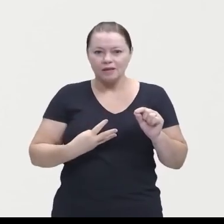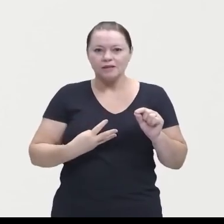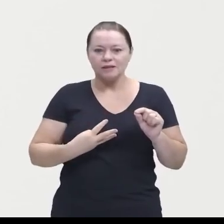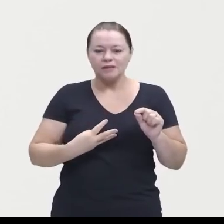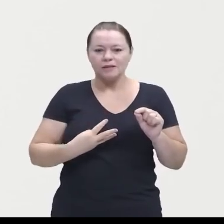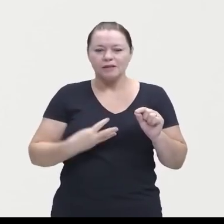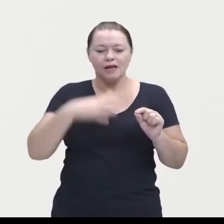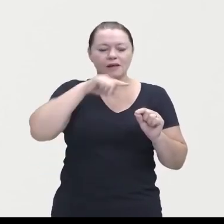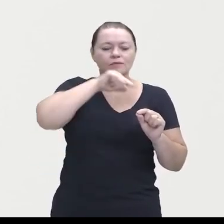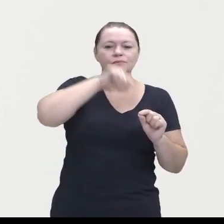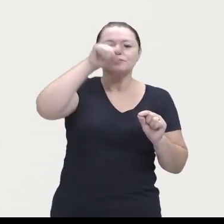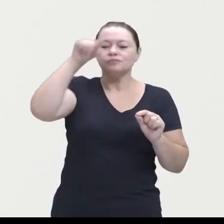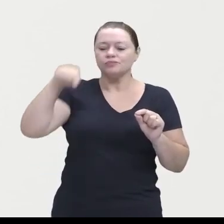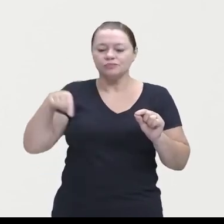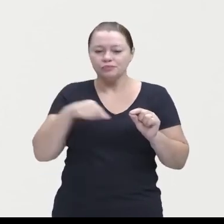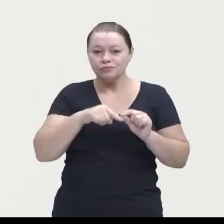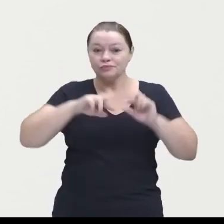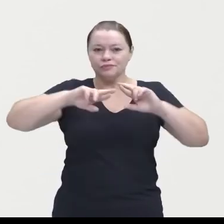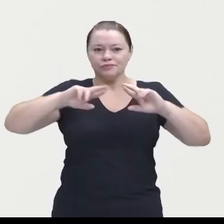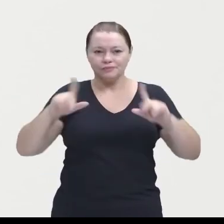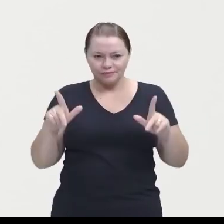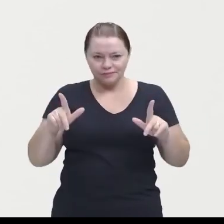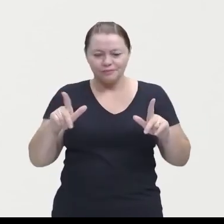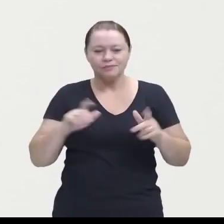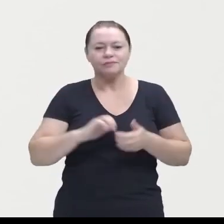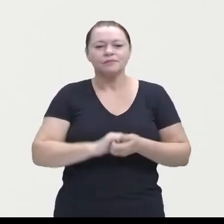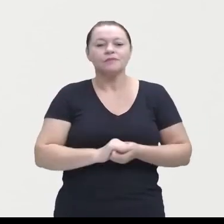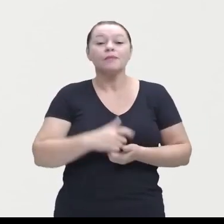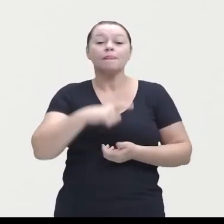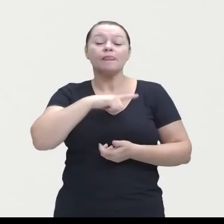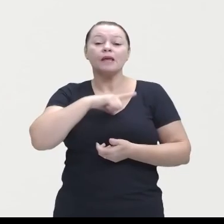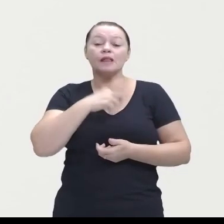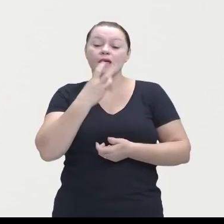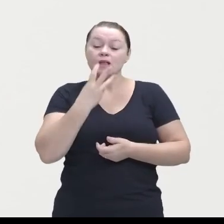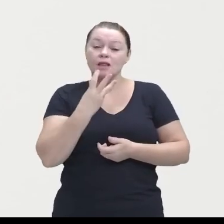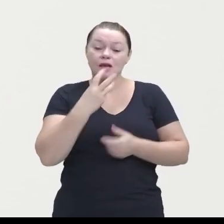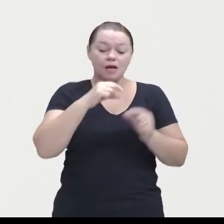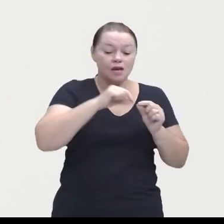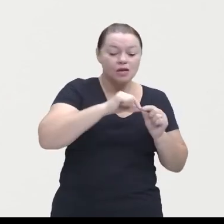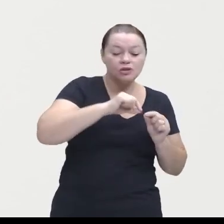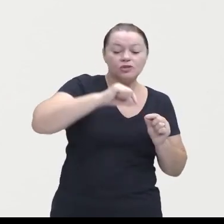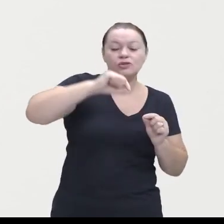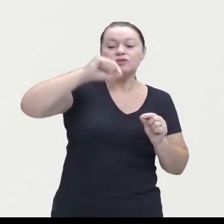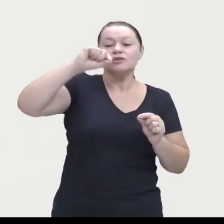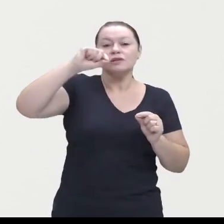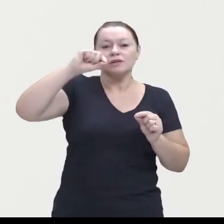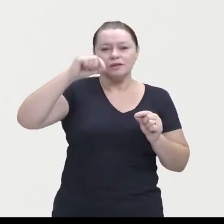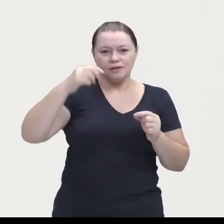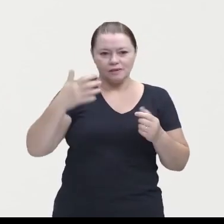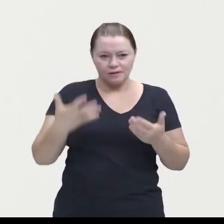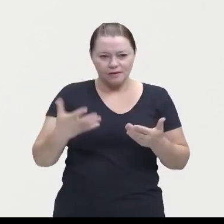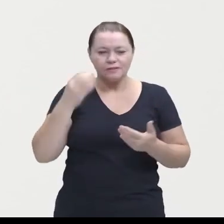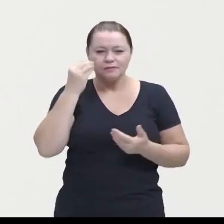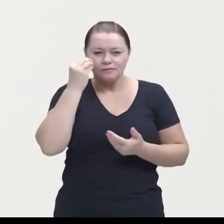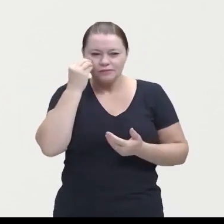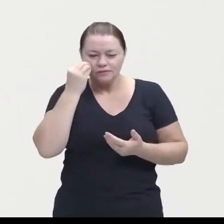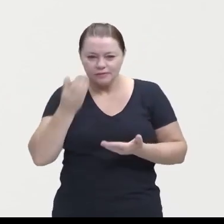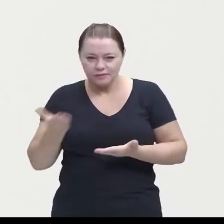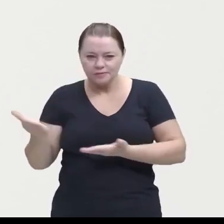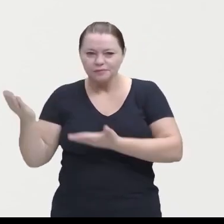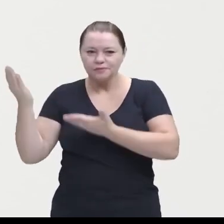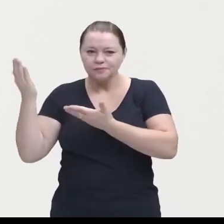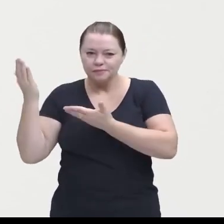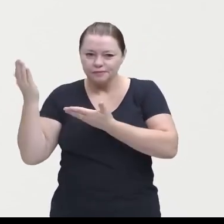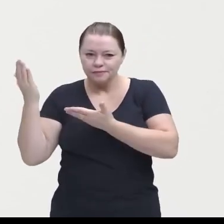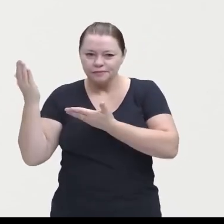geométrica formada por três retas que se encontram duas a duas e não passam